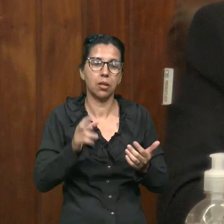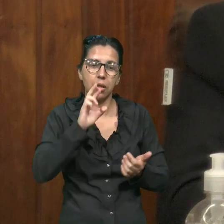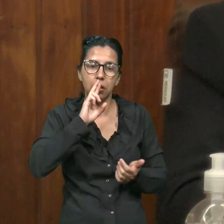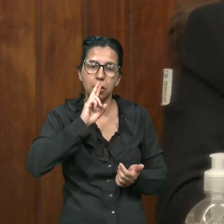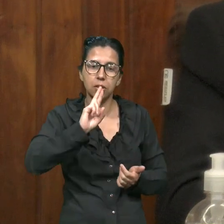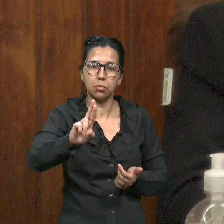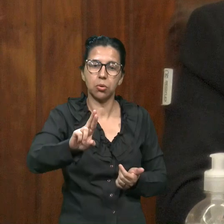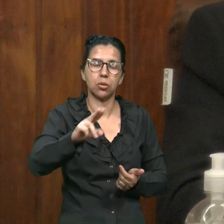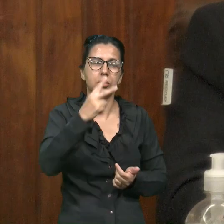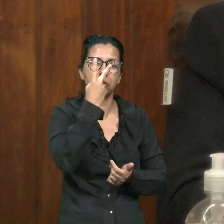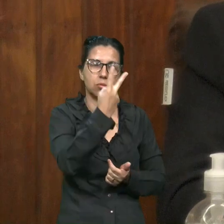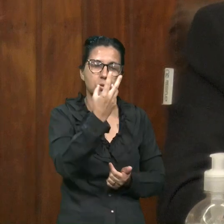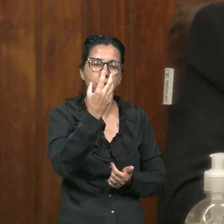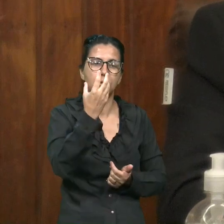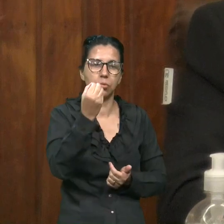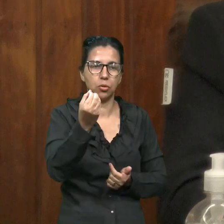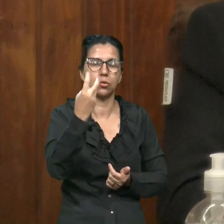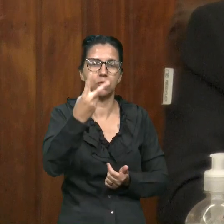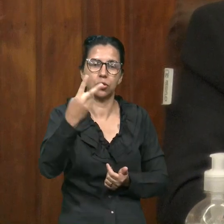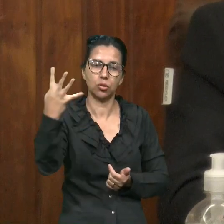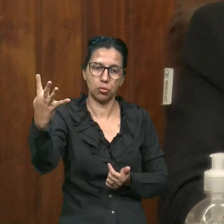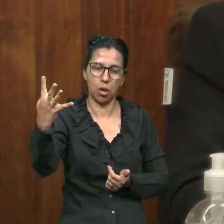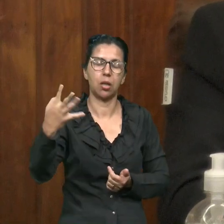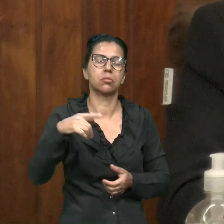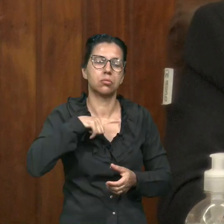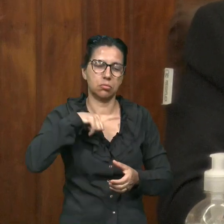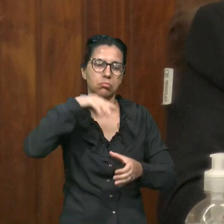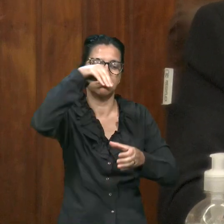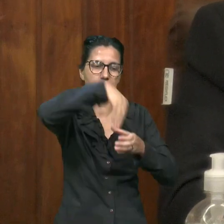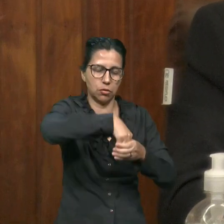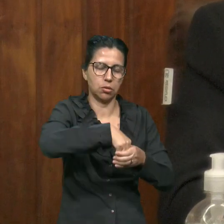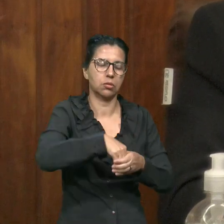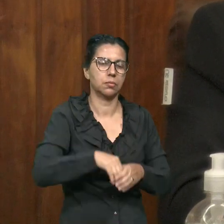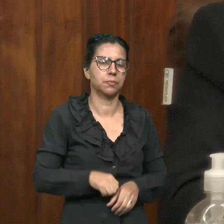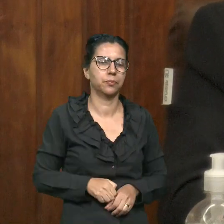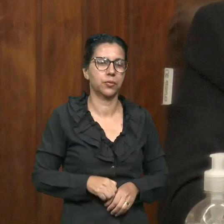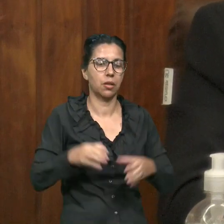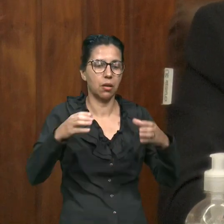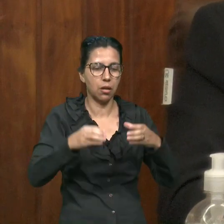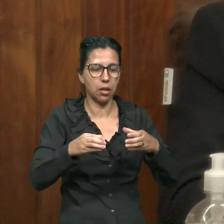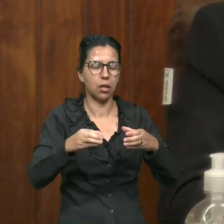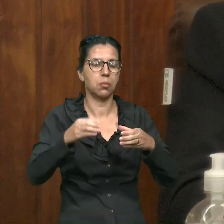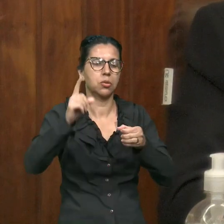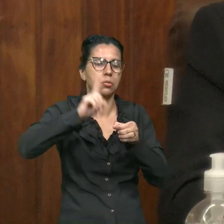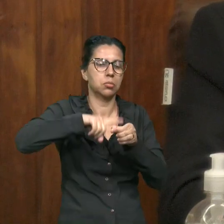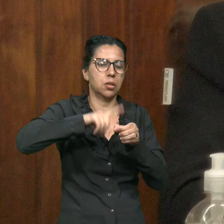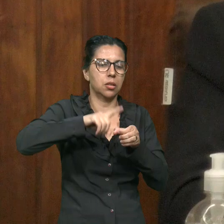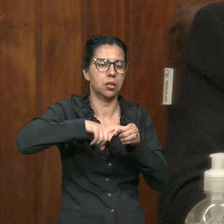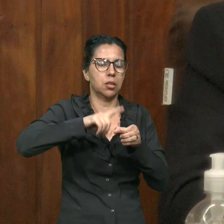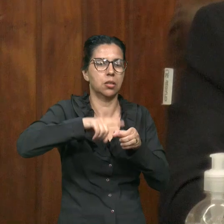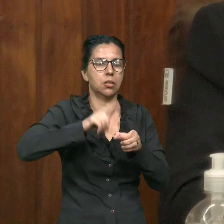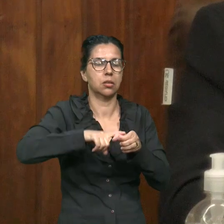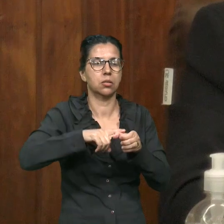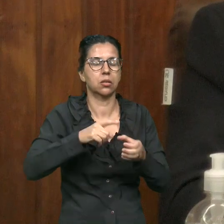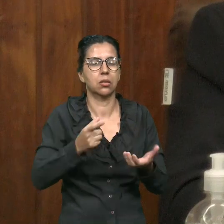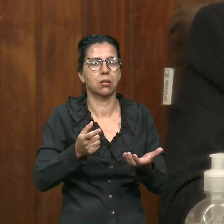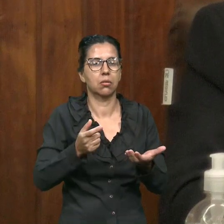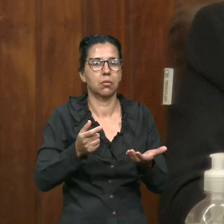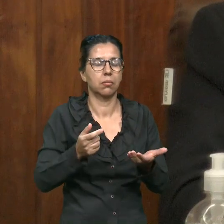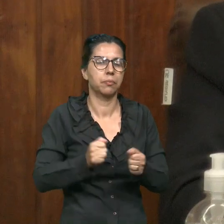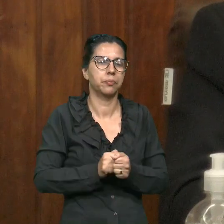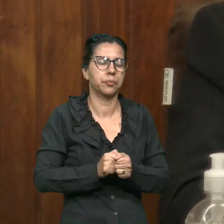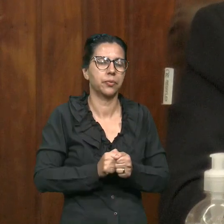em 2024. Diante do exposto, requeiro à Câmara Municipal de Marília análise e manifestação do caso